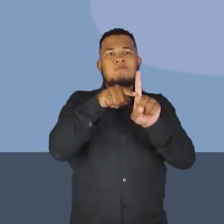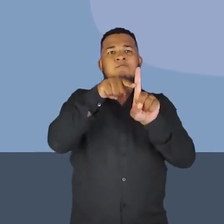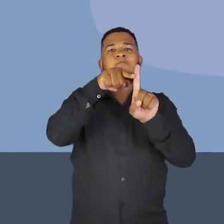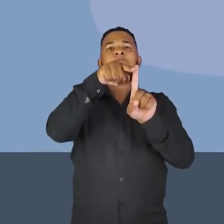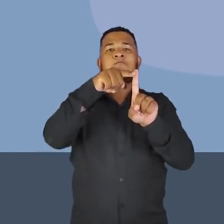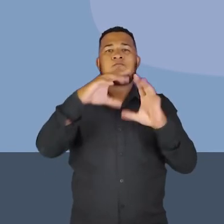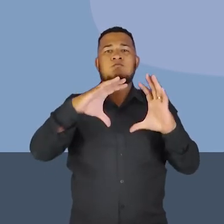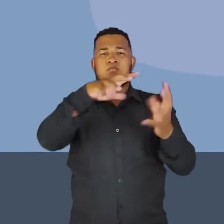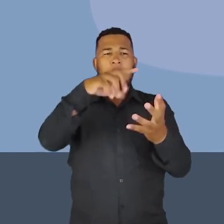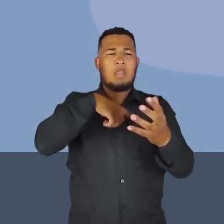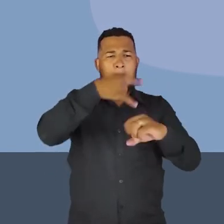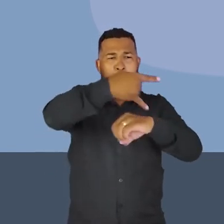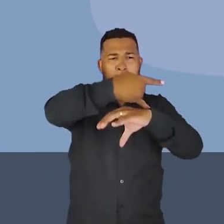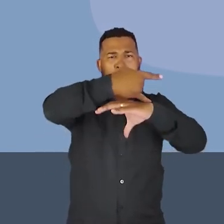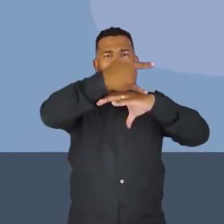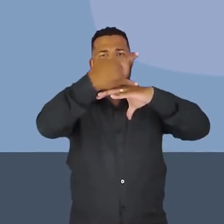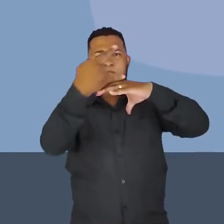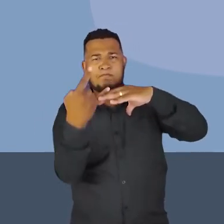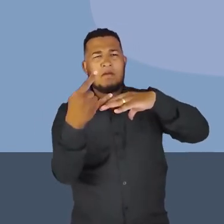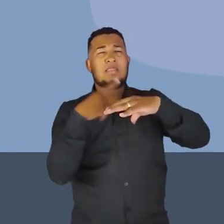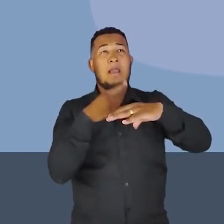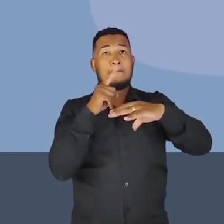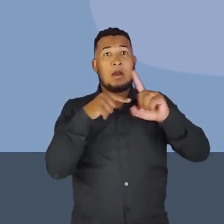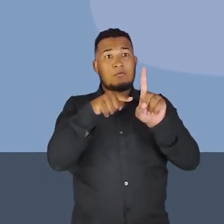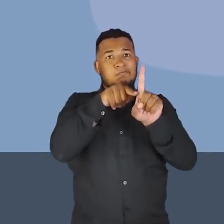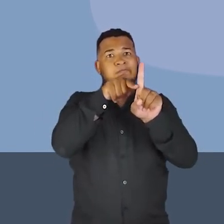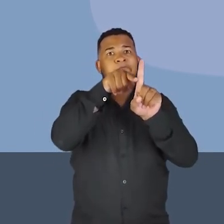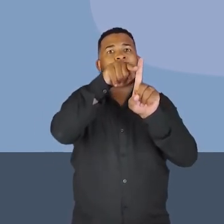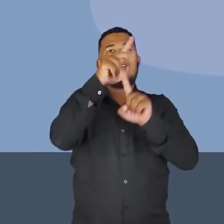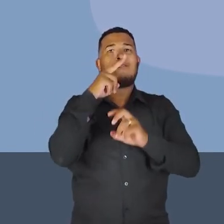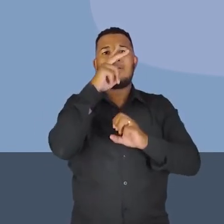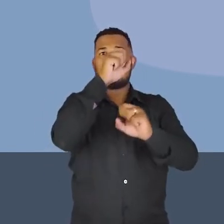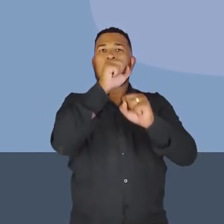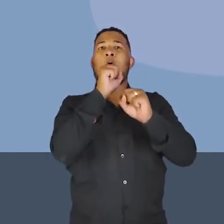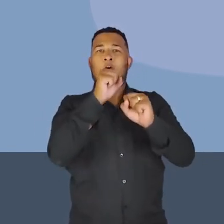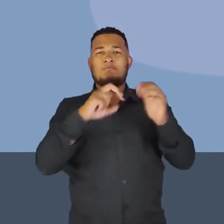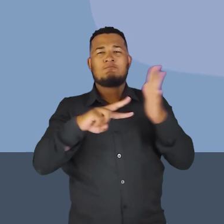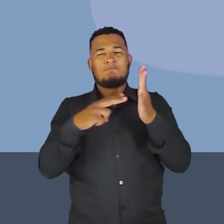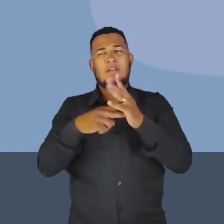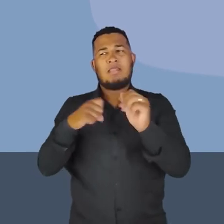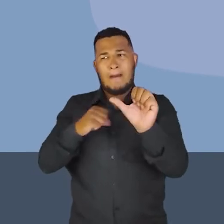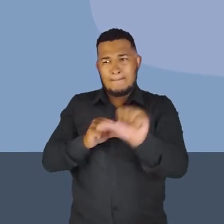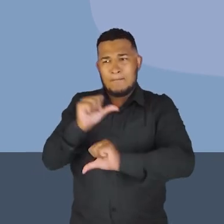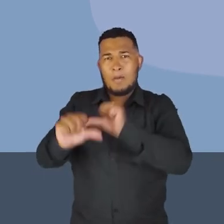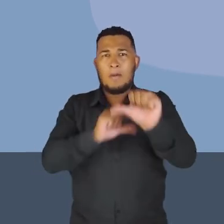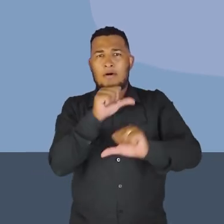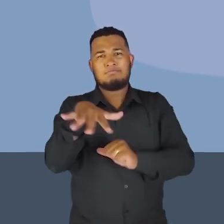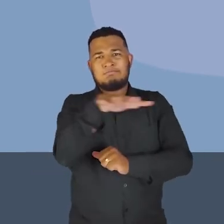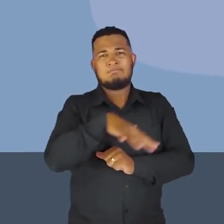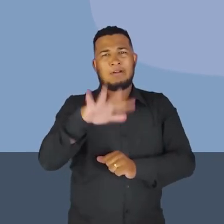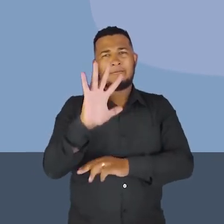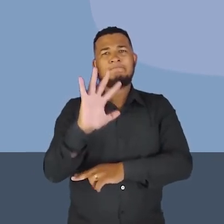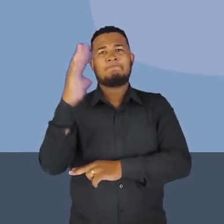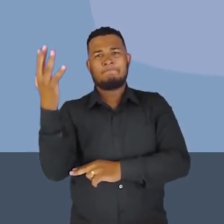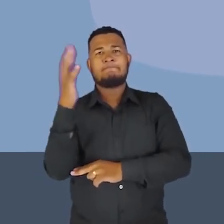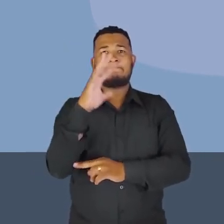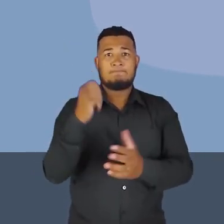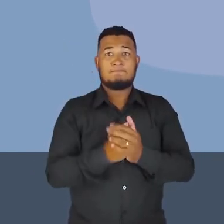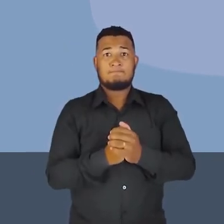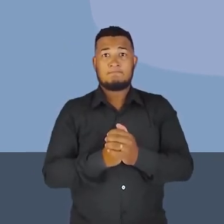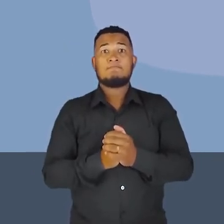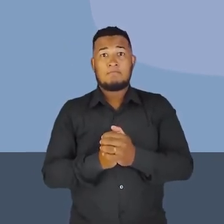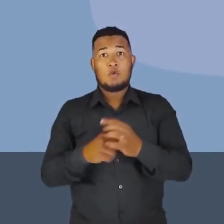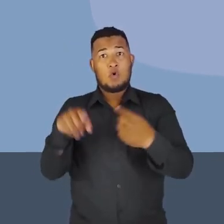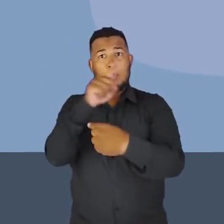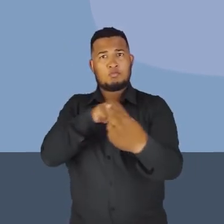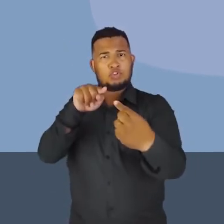atmosfera terrestre, elevando a temperatura do planeta e gerando alterações drásticas no clima. O objetivo do